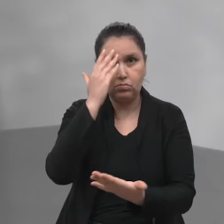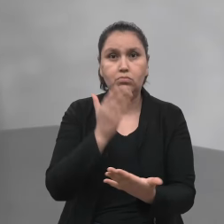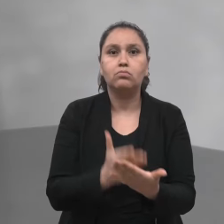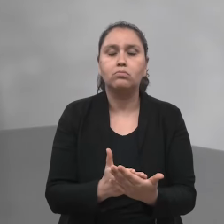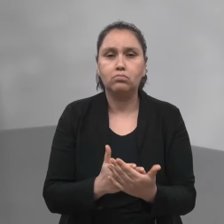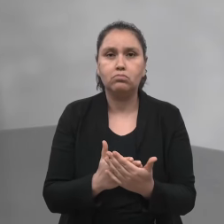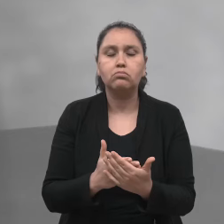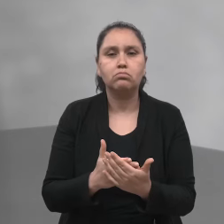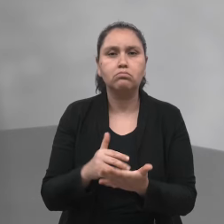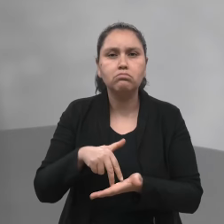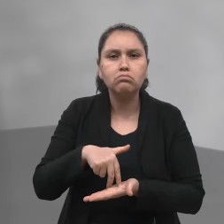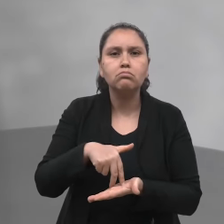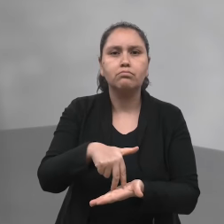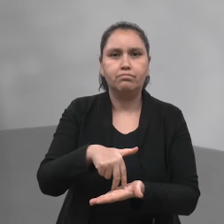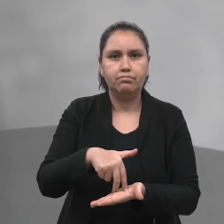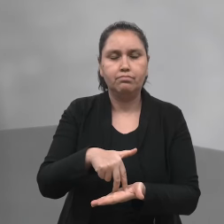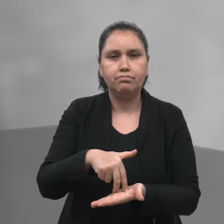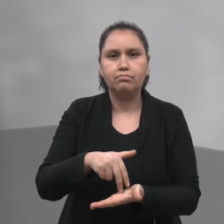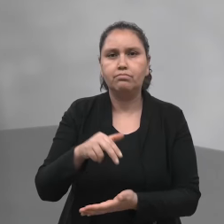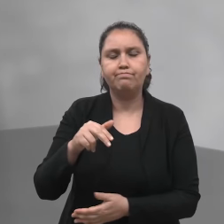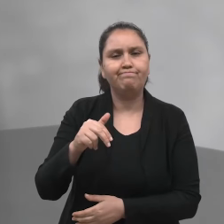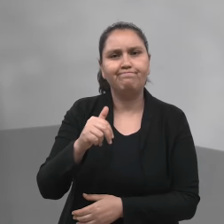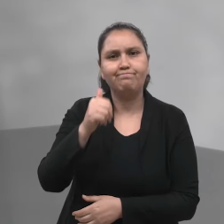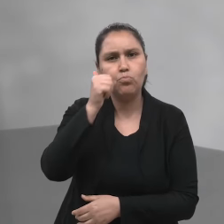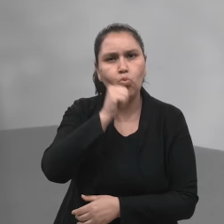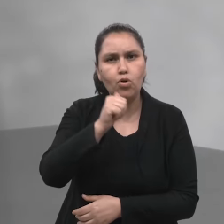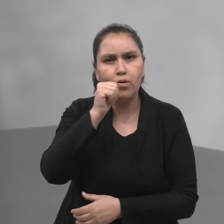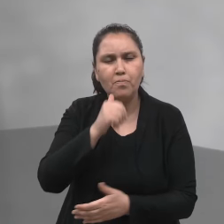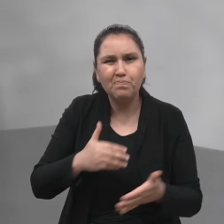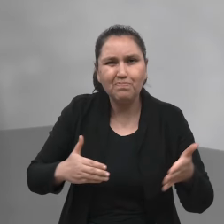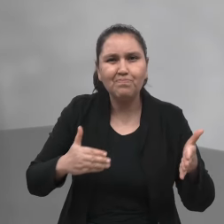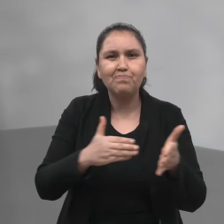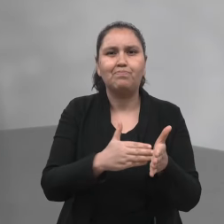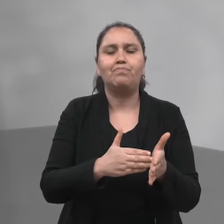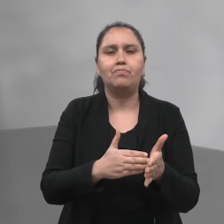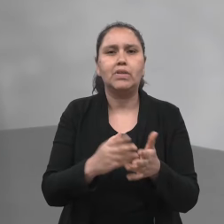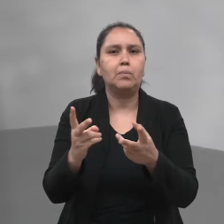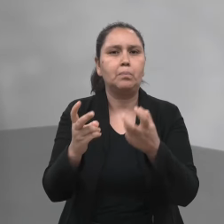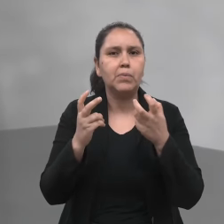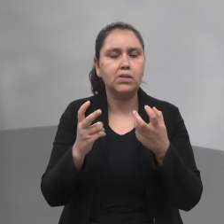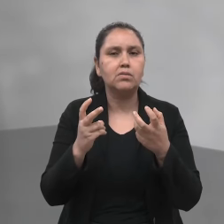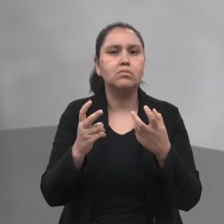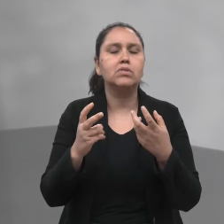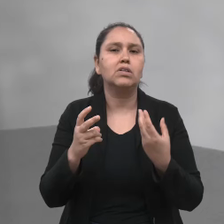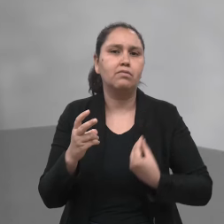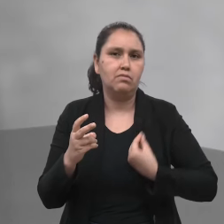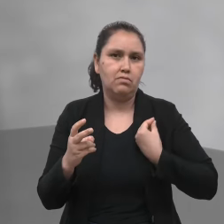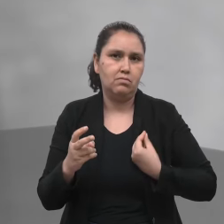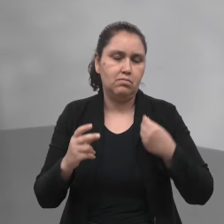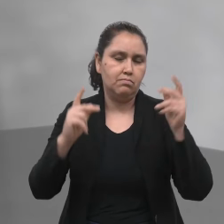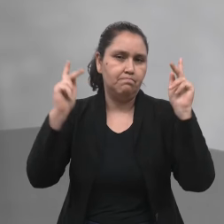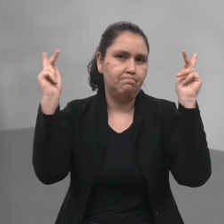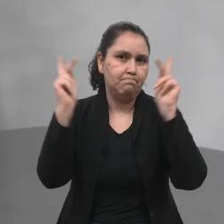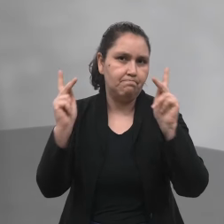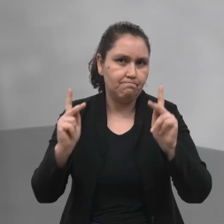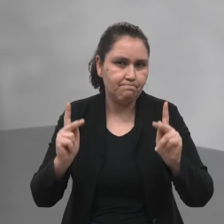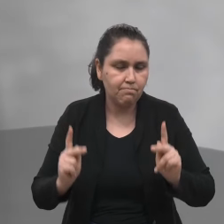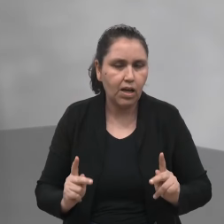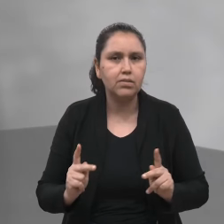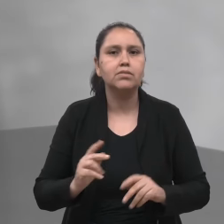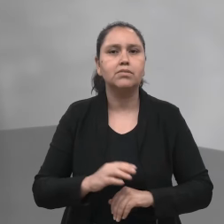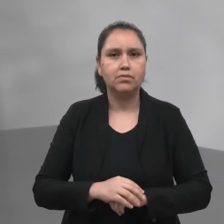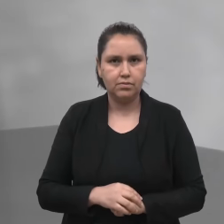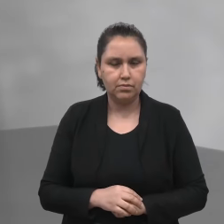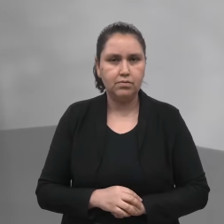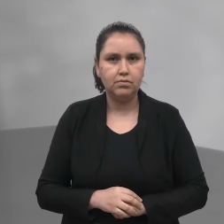preciso acreditar, é preciso agir. Porque nenhuma mulher deveria precisar chegar ao limite para descobrir que merece